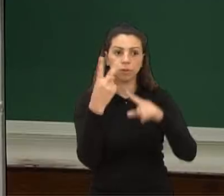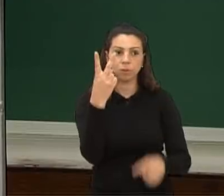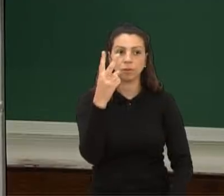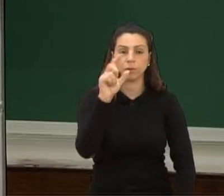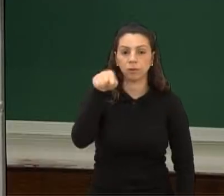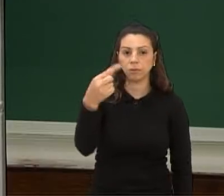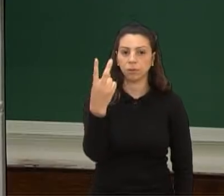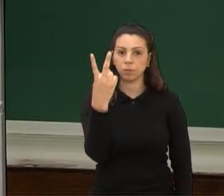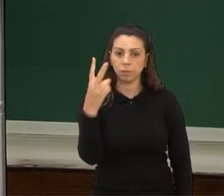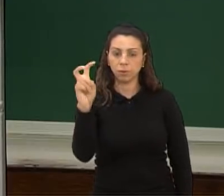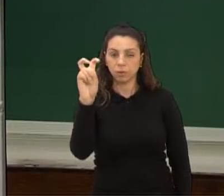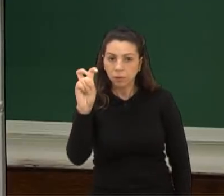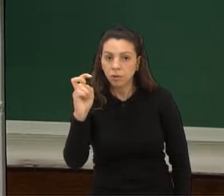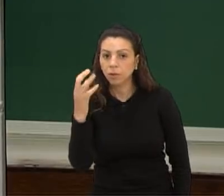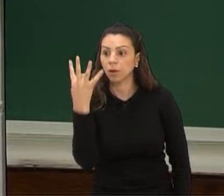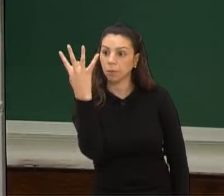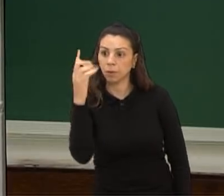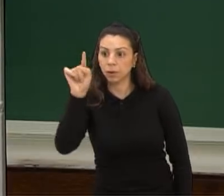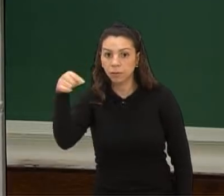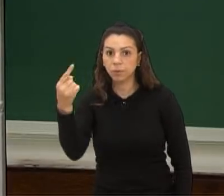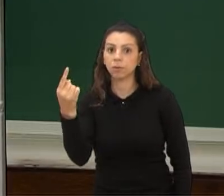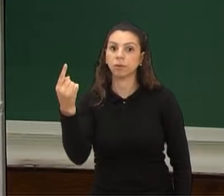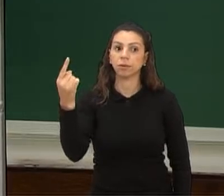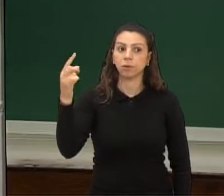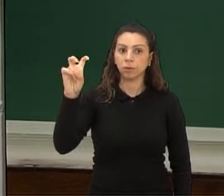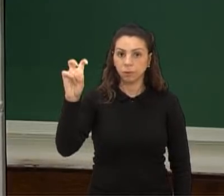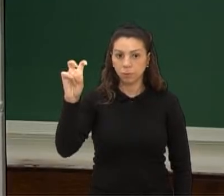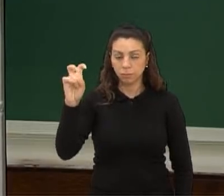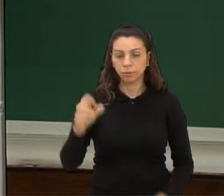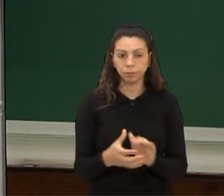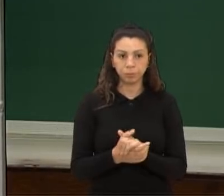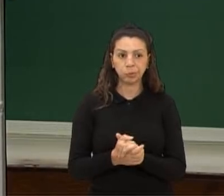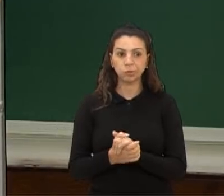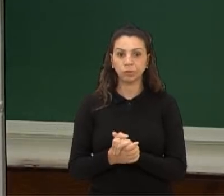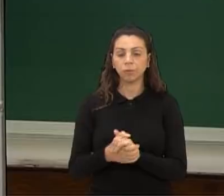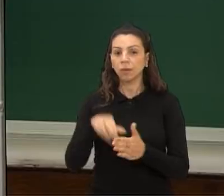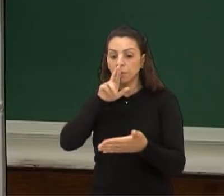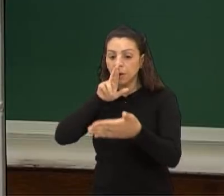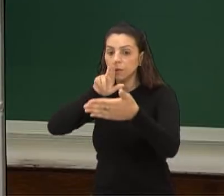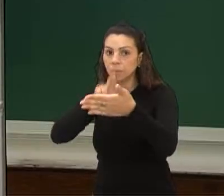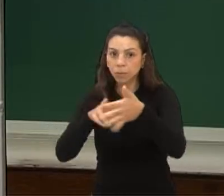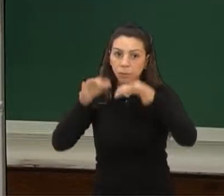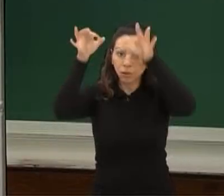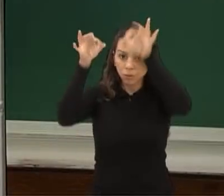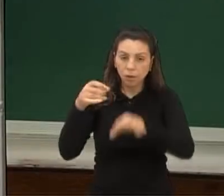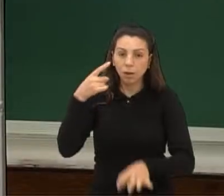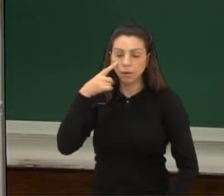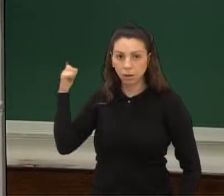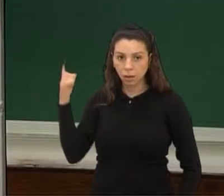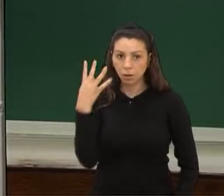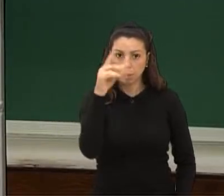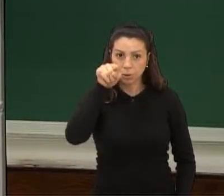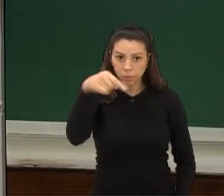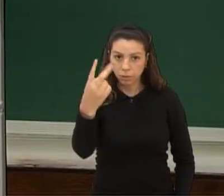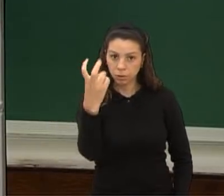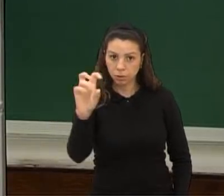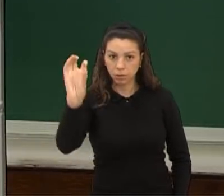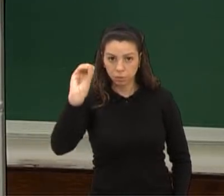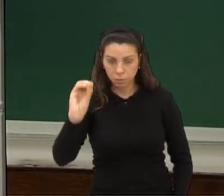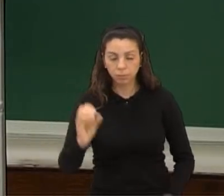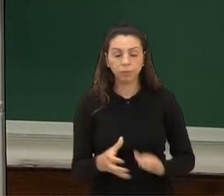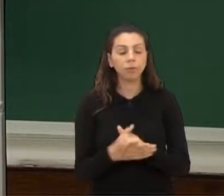de 2,25. Ó, a professora errou aqui, tá? Aqui é 4,5,